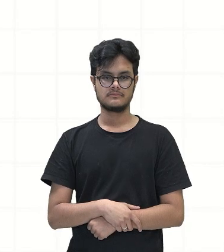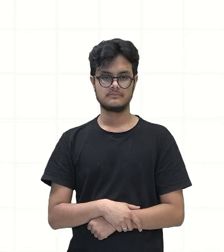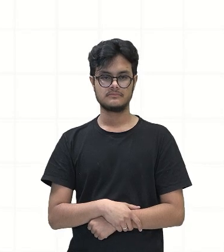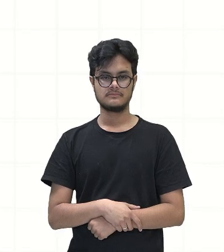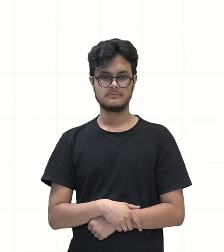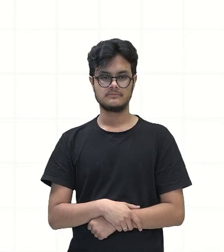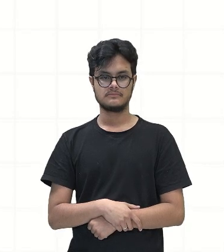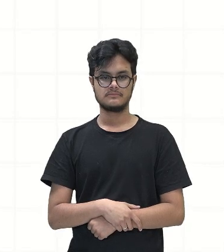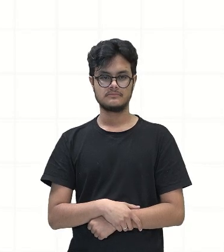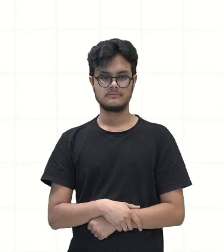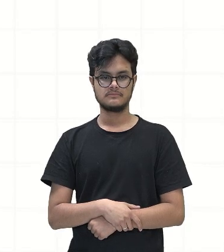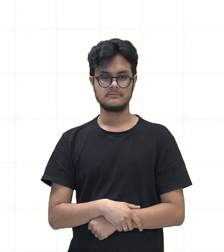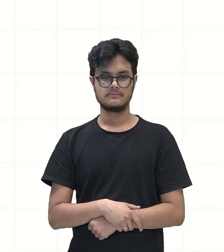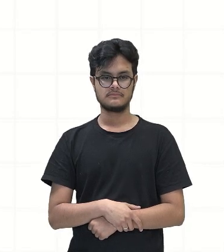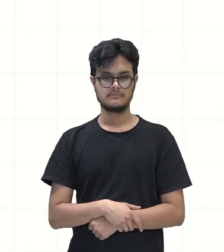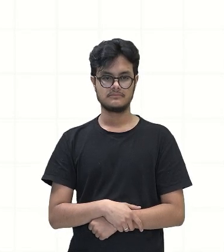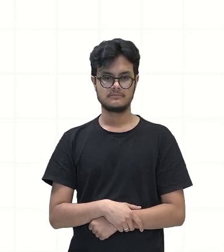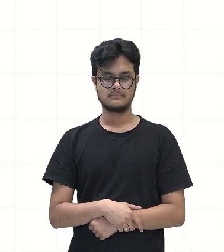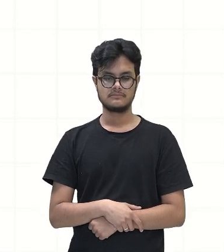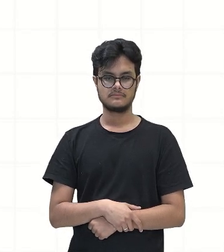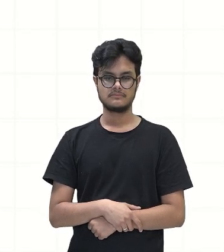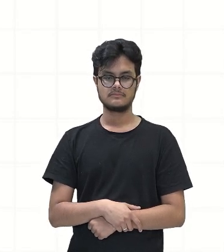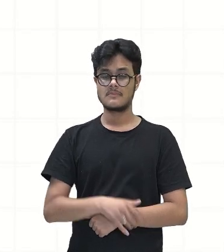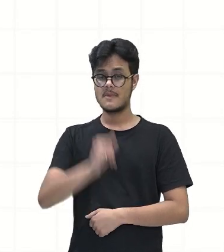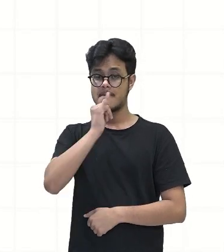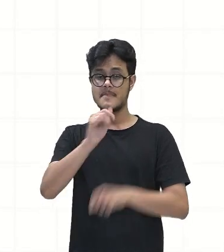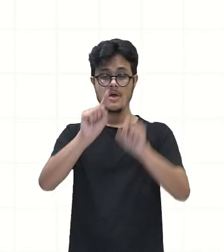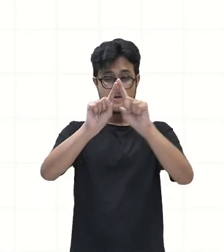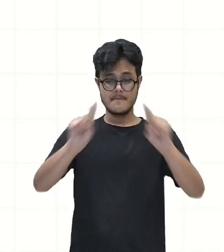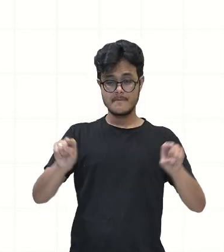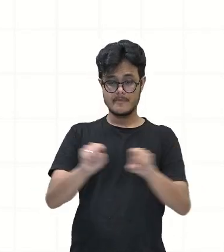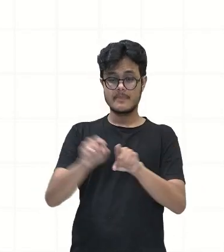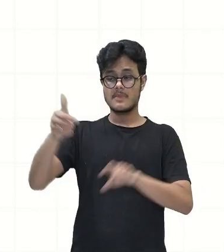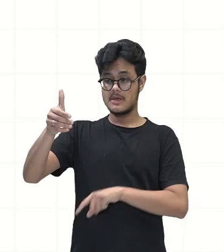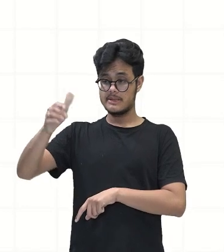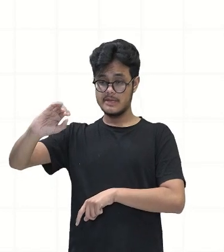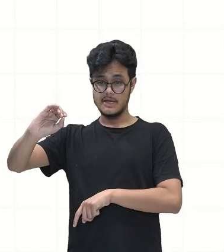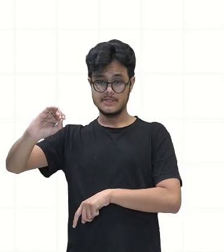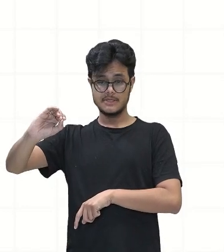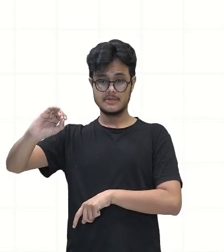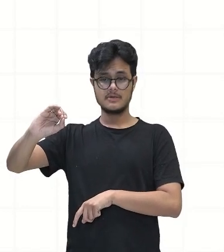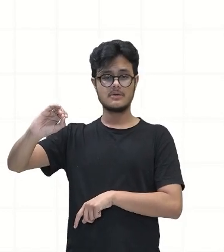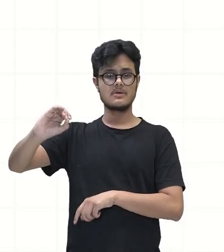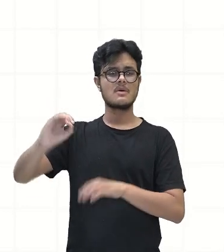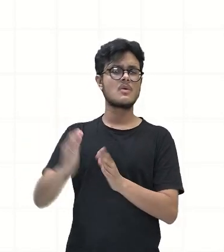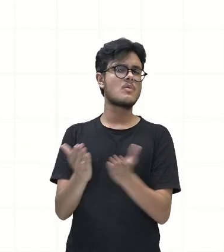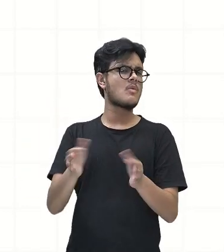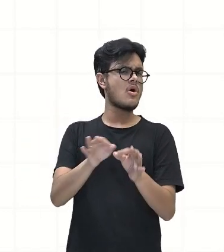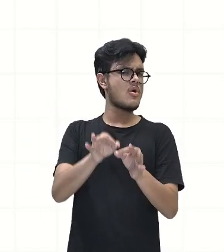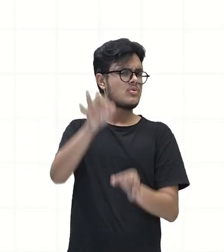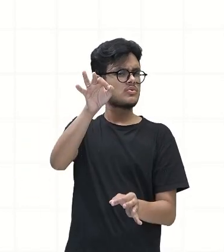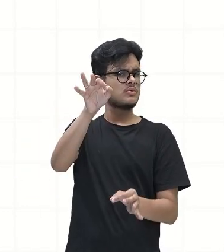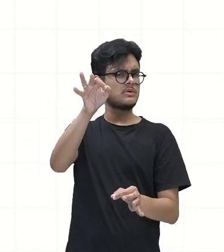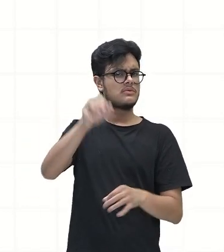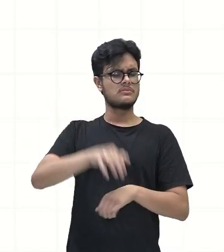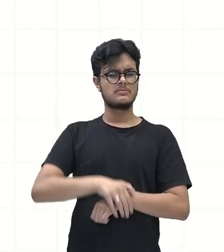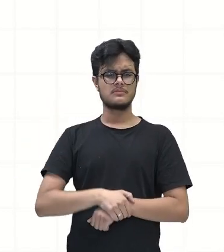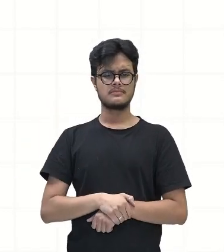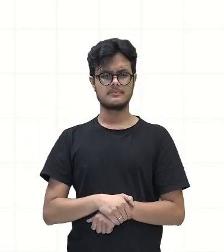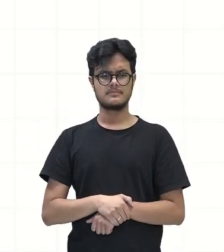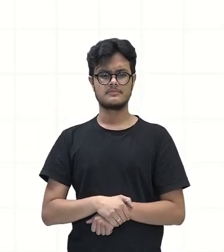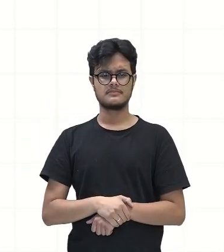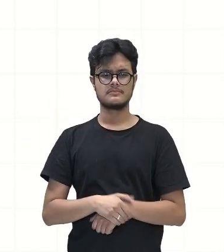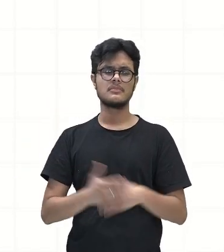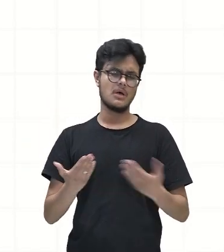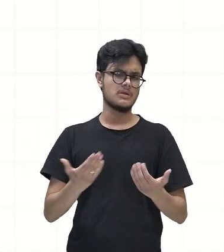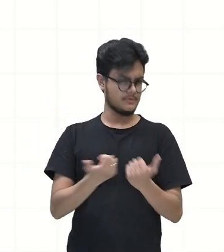medida dele é de 10 centímetros. Qual vai ser a altura? Então, qual vai ser a medida dessa altura aqui? Só